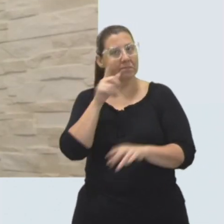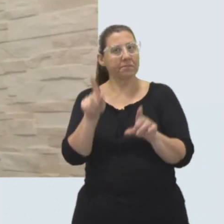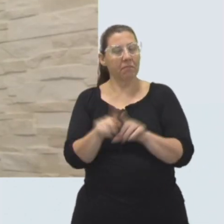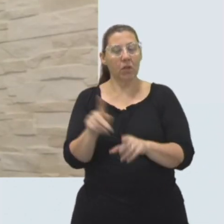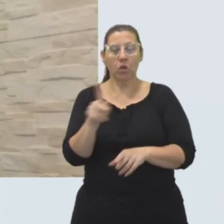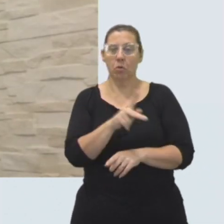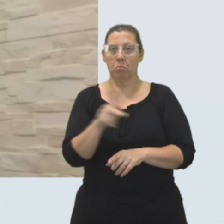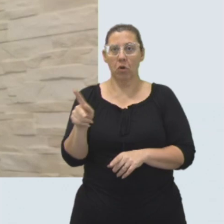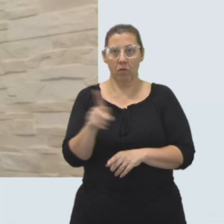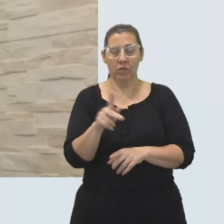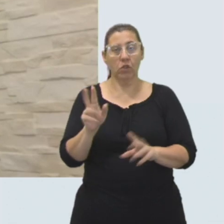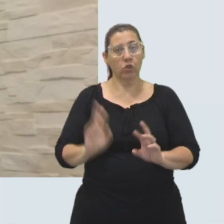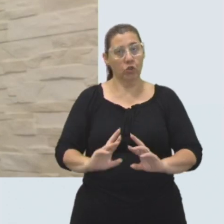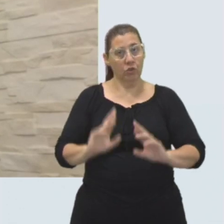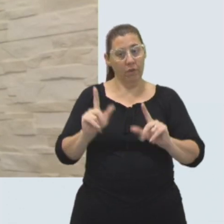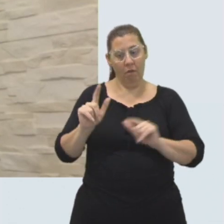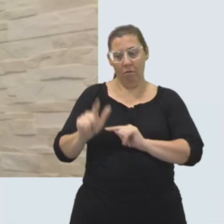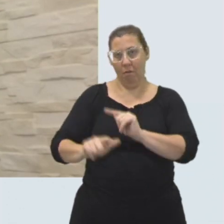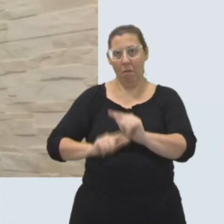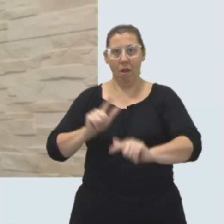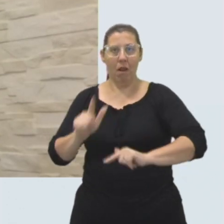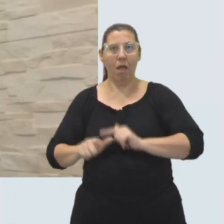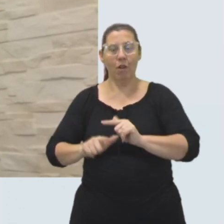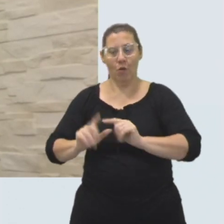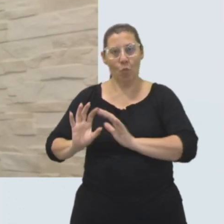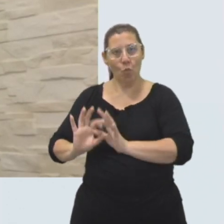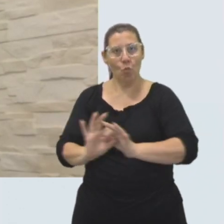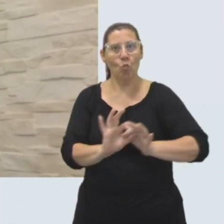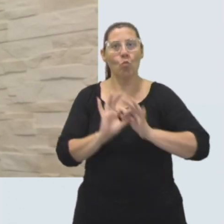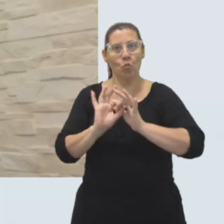de componentes diferentes trabalhando em cooperação